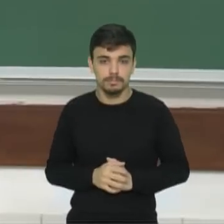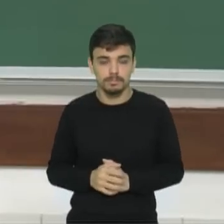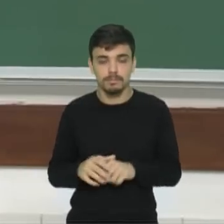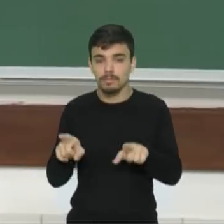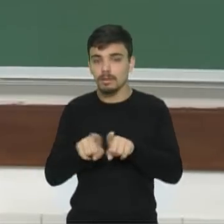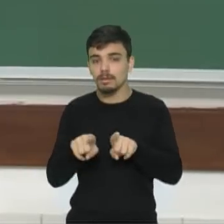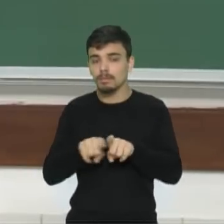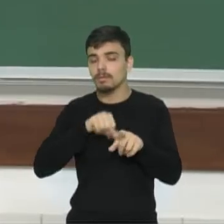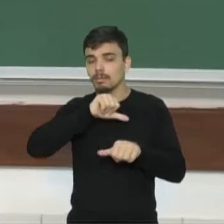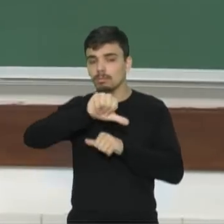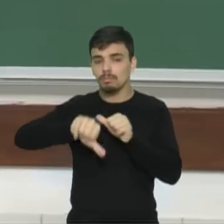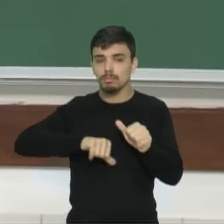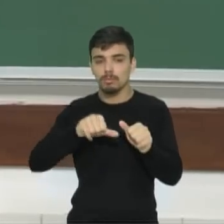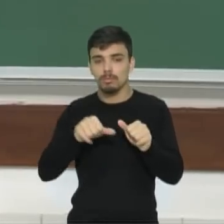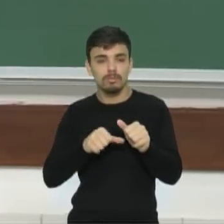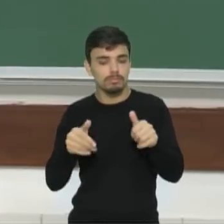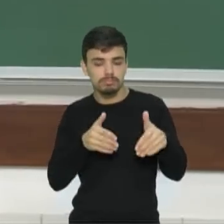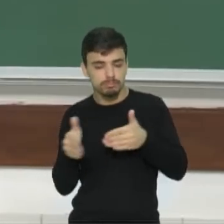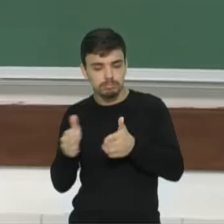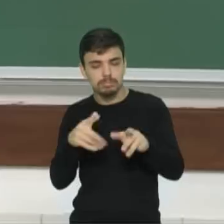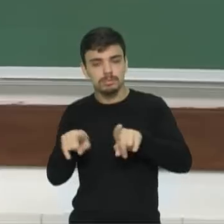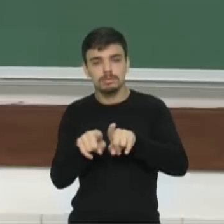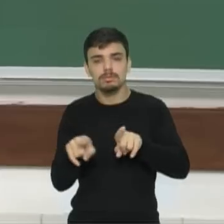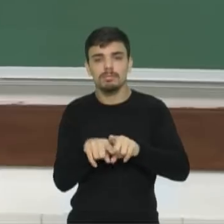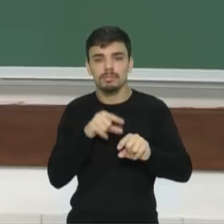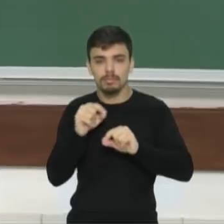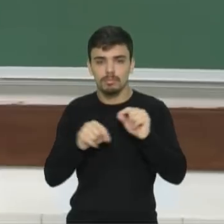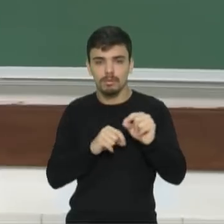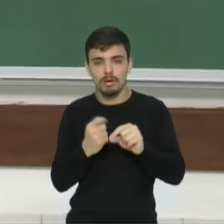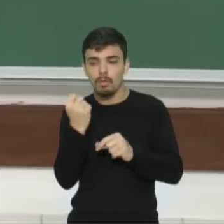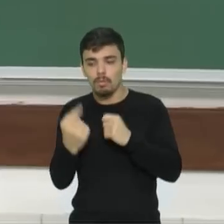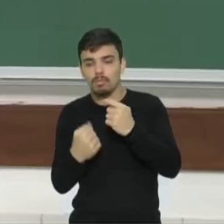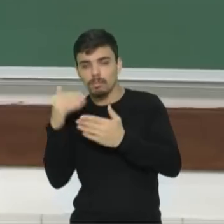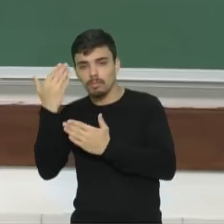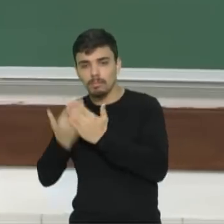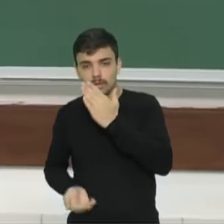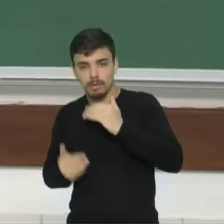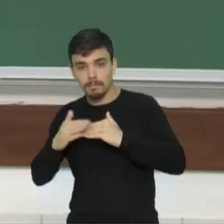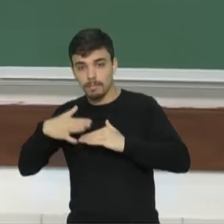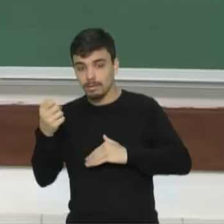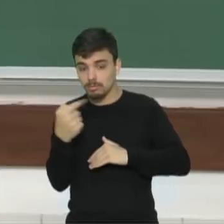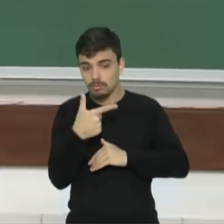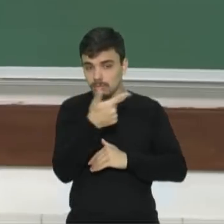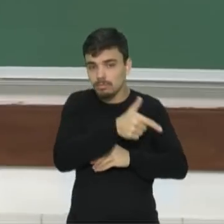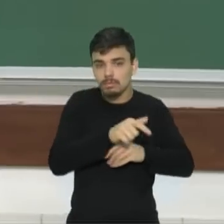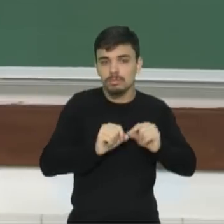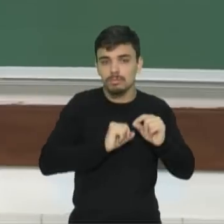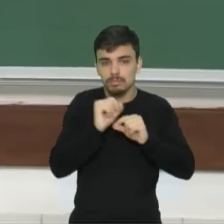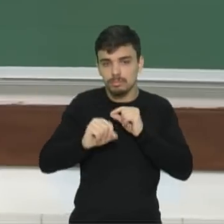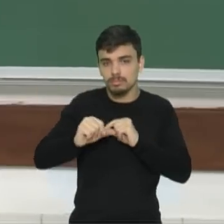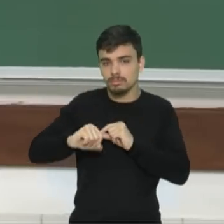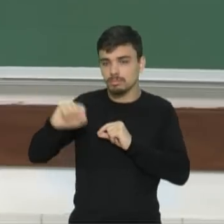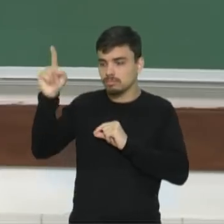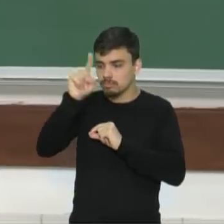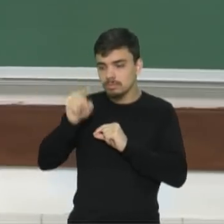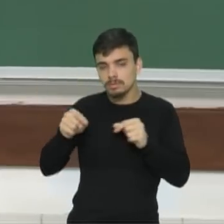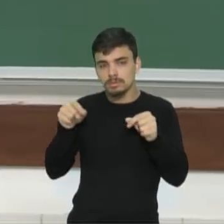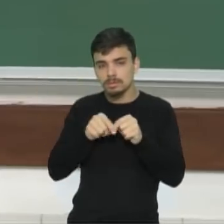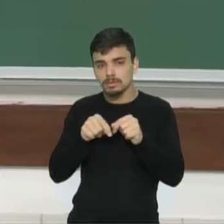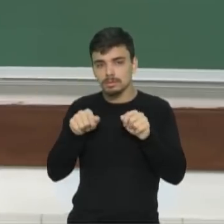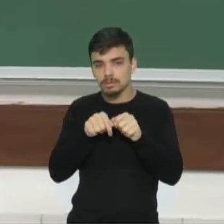de trajetória por perder velocidade, e como umas perdem mais velocidade do que a outra, os raios se